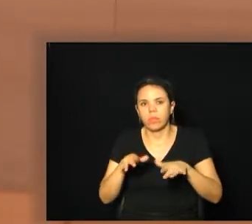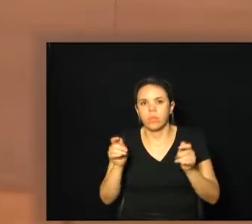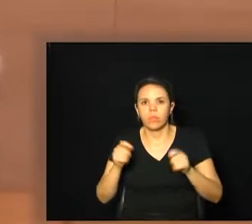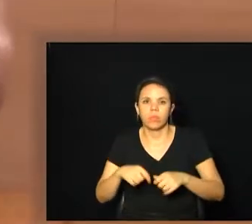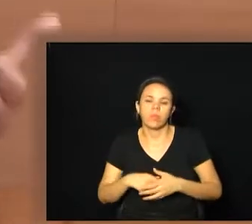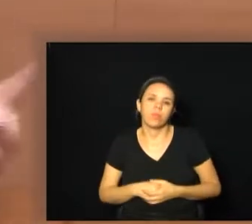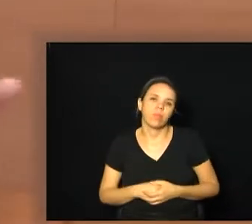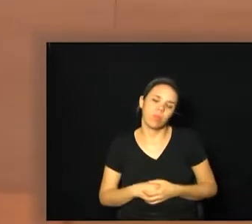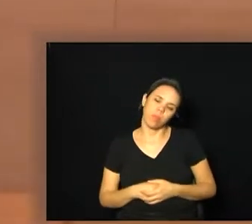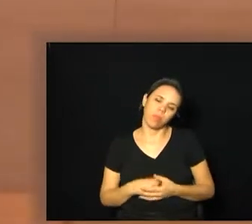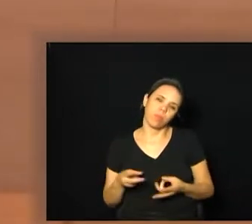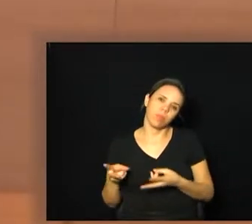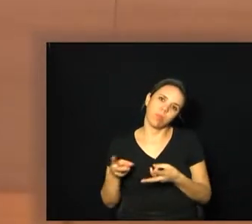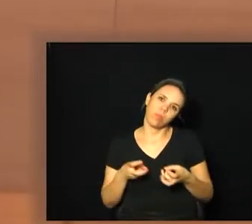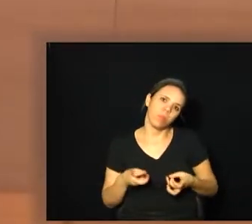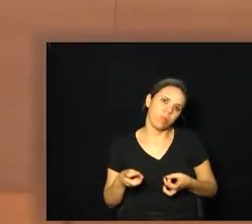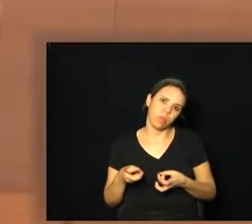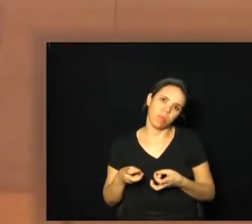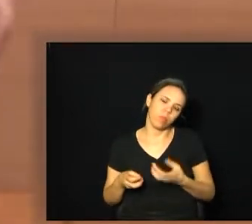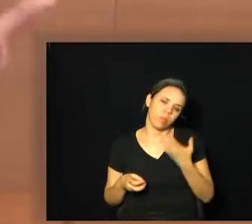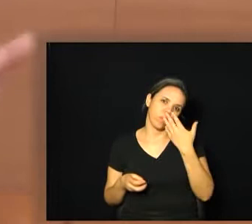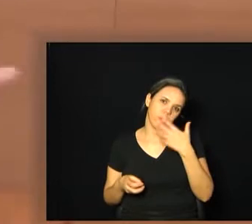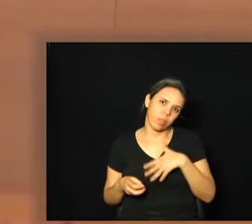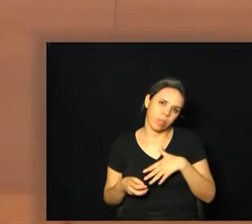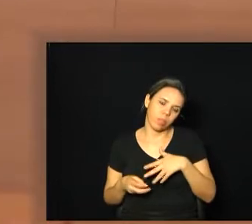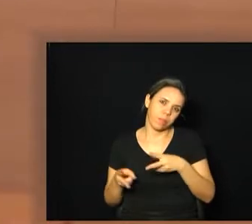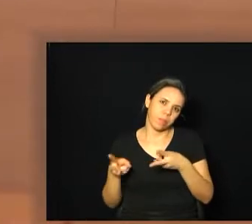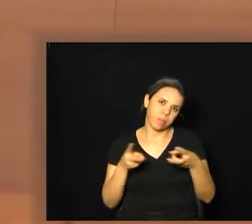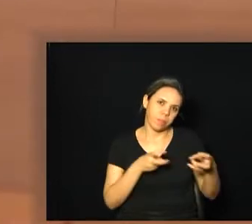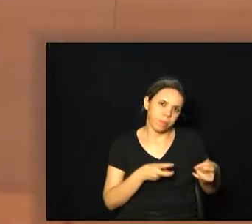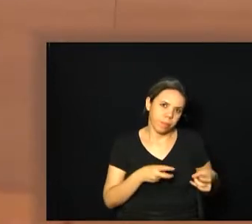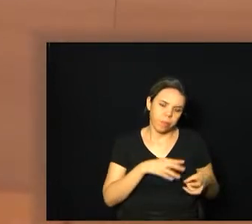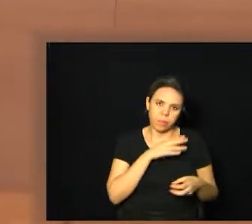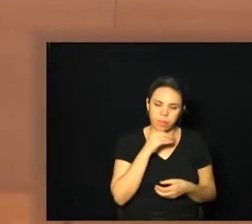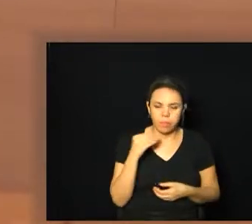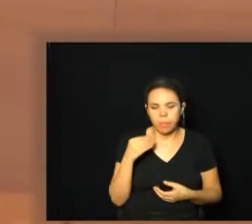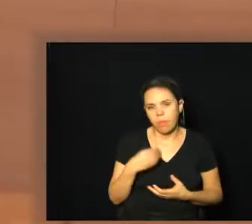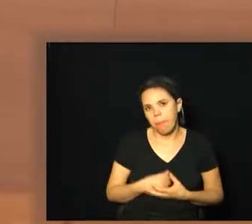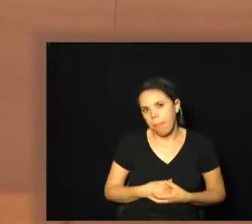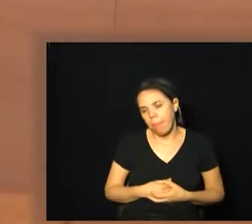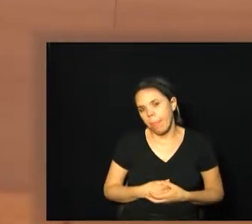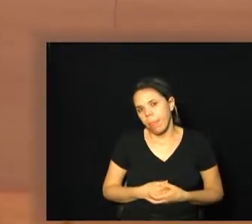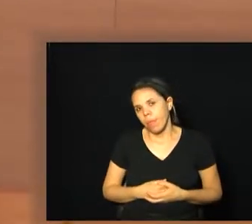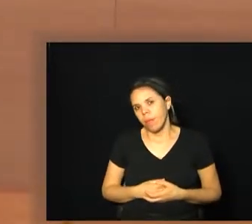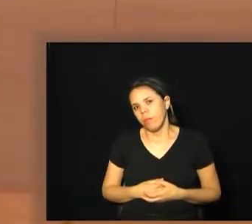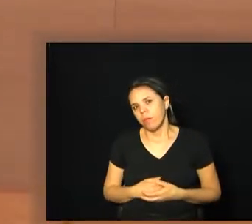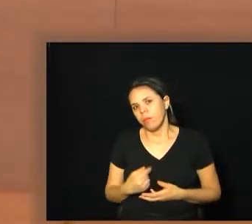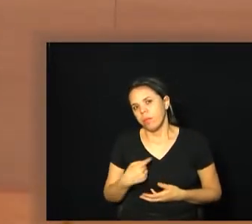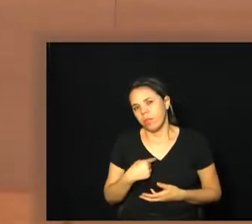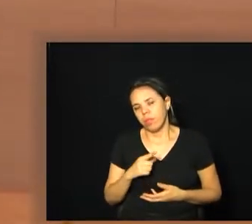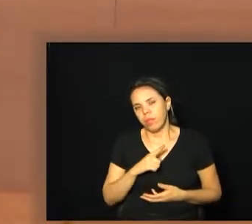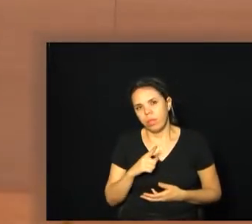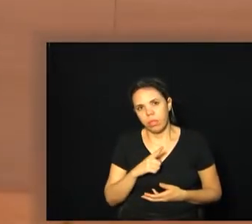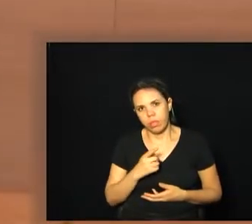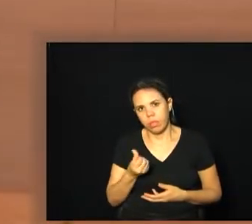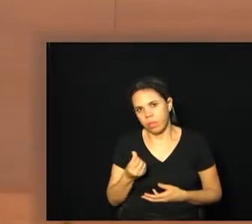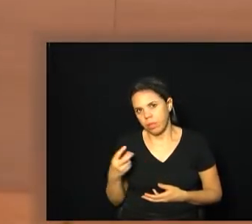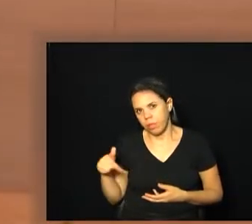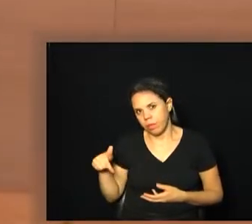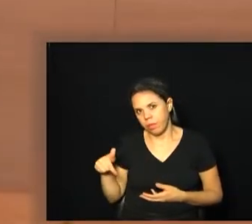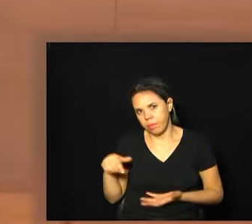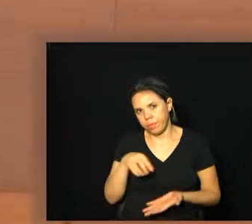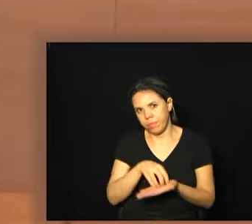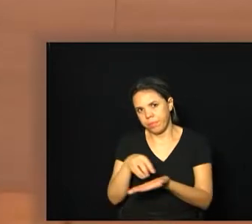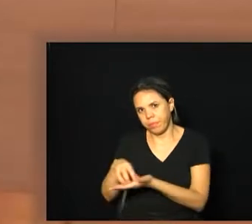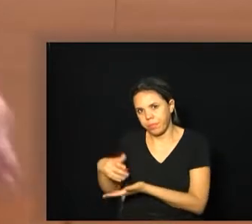capacidade. Sim. Então, identificadas essas crianças, identificados esses adolescentes, nós temos 67 unidades básicas